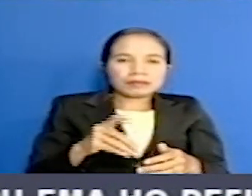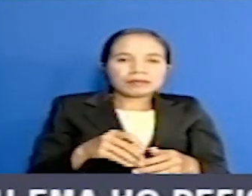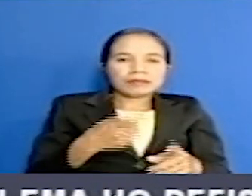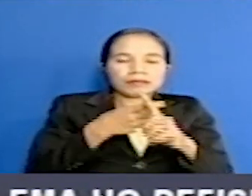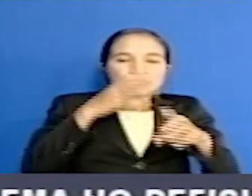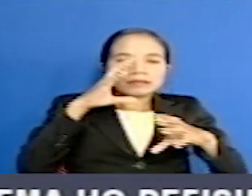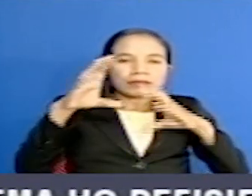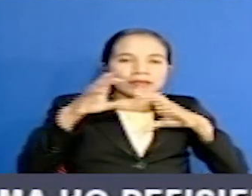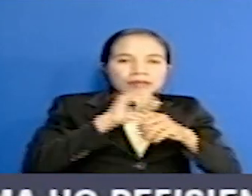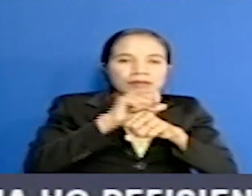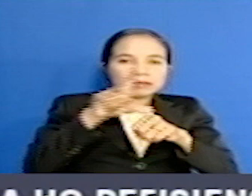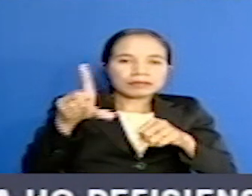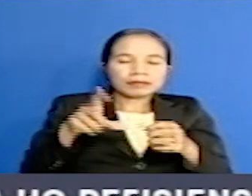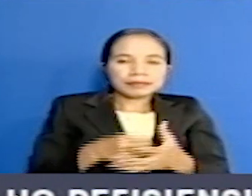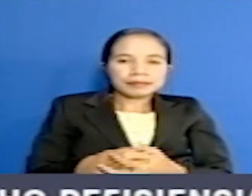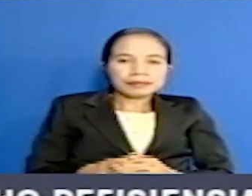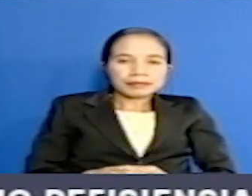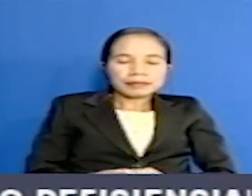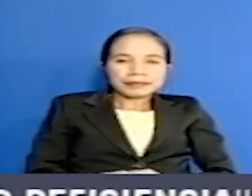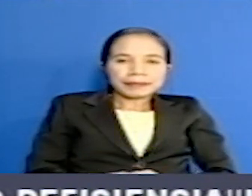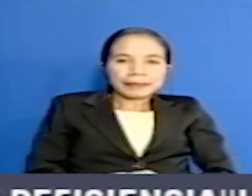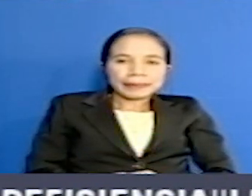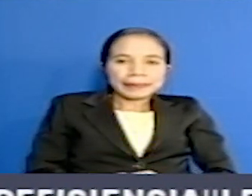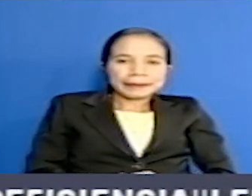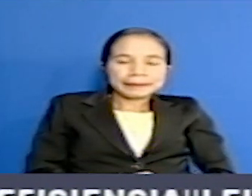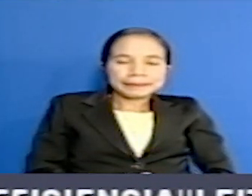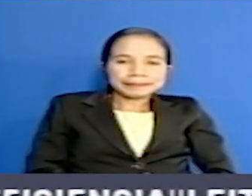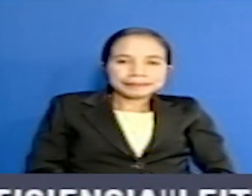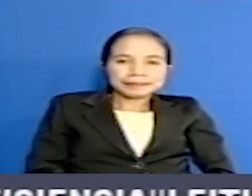meios comunicação social. O Raifusa Faturilau, Tomé Fernandes, RTTL.